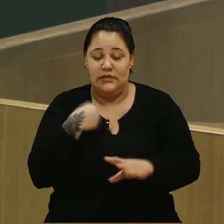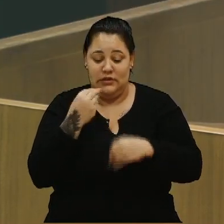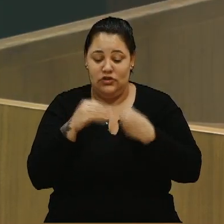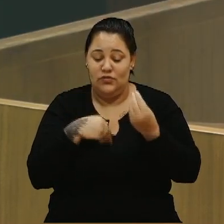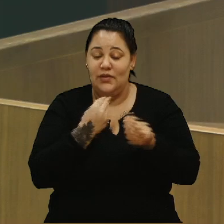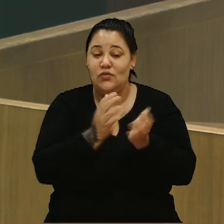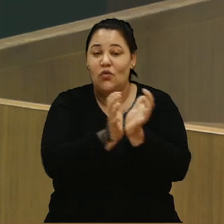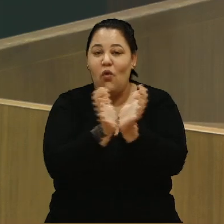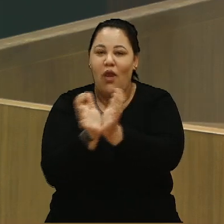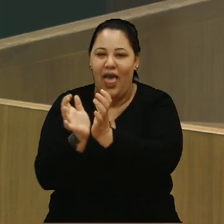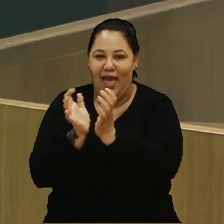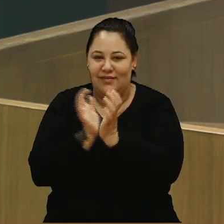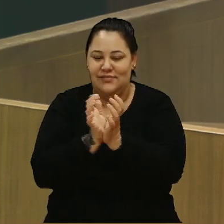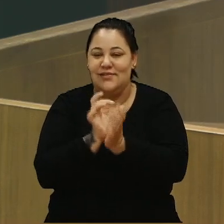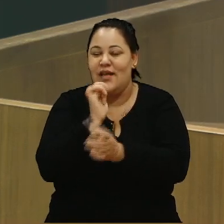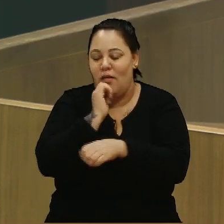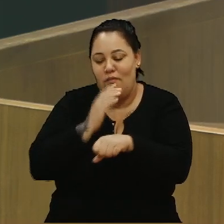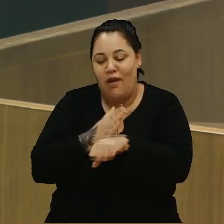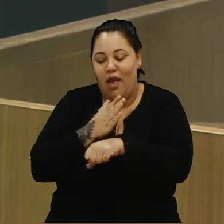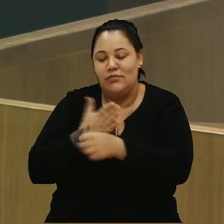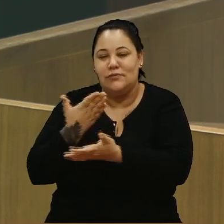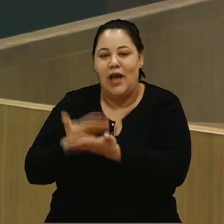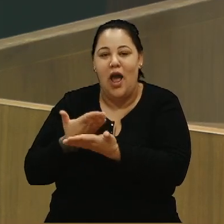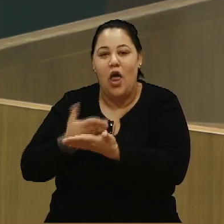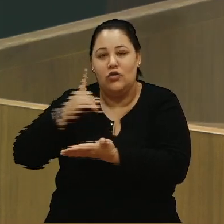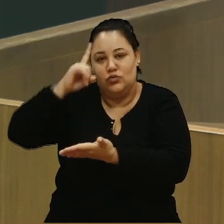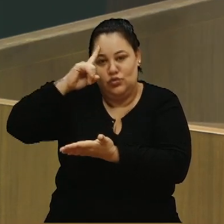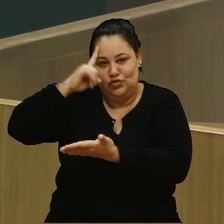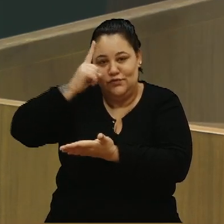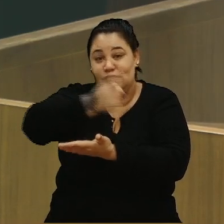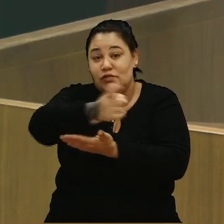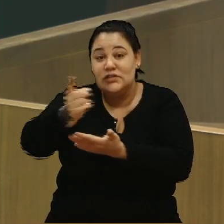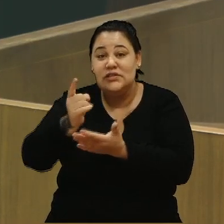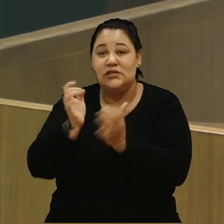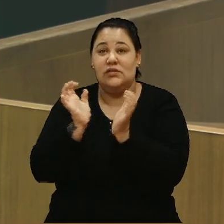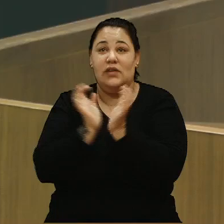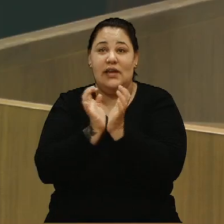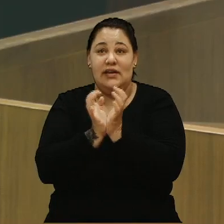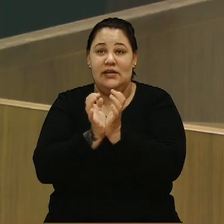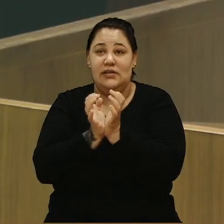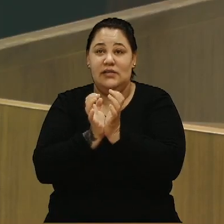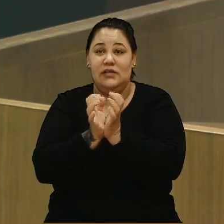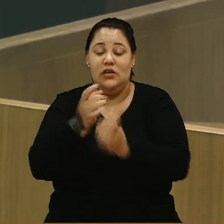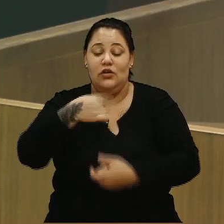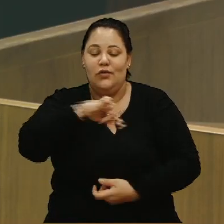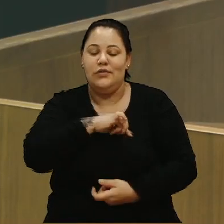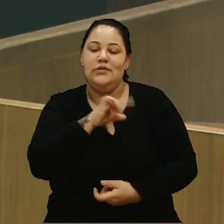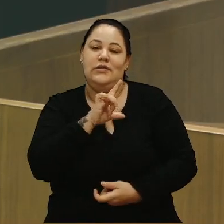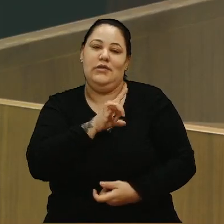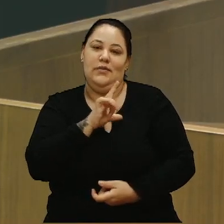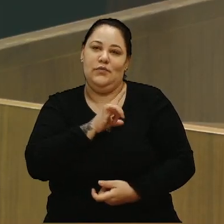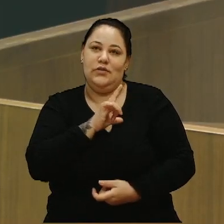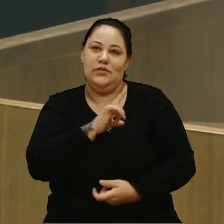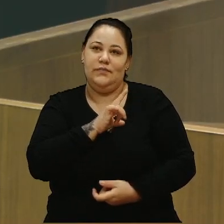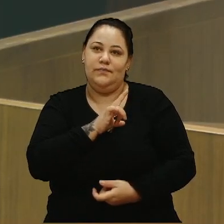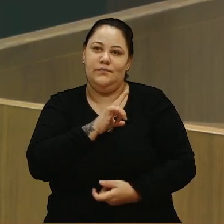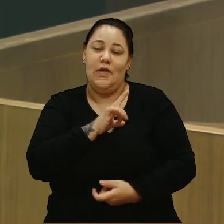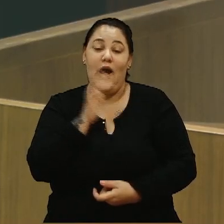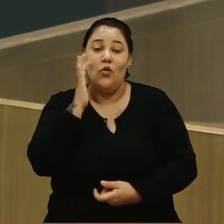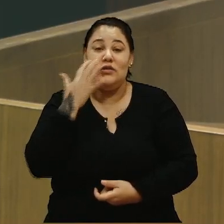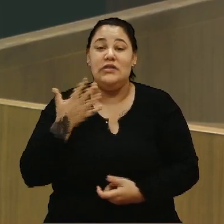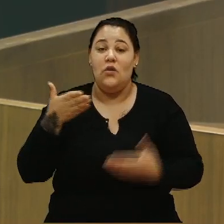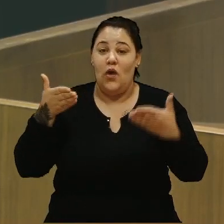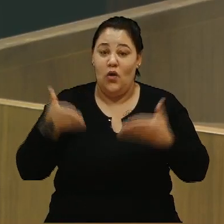que estão na sala de aula todos os dias. Nobres colegas, nós temos a iminência de 2 greves na nossa cidade